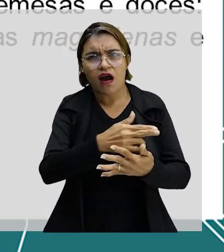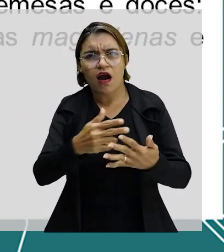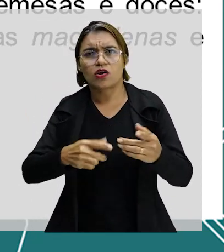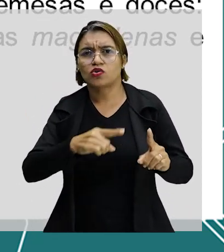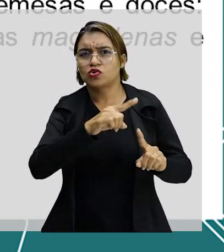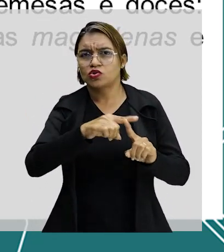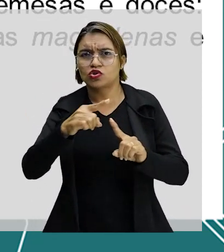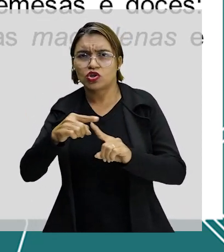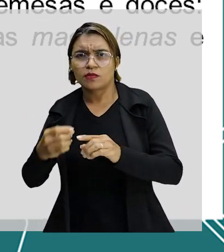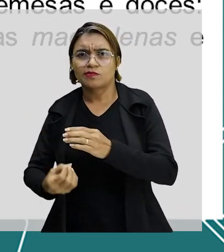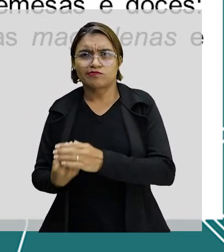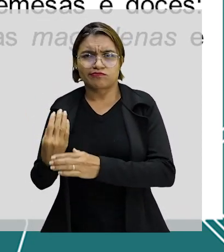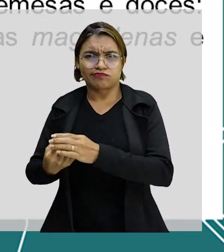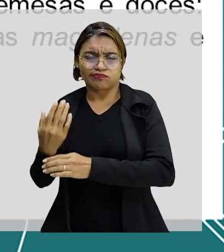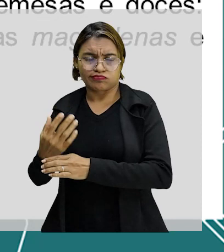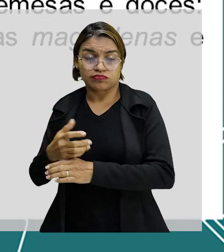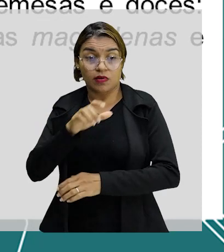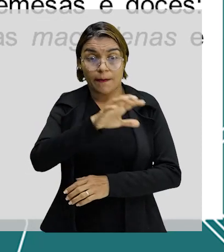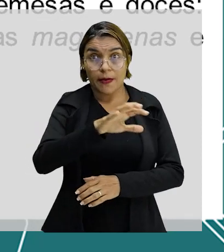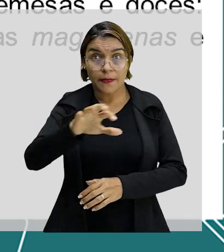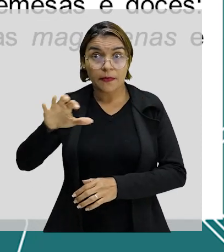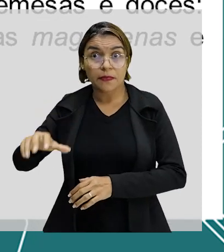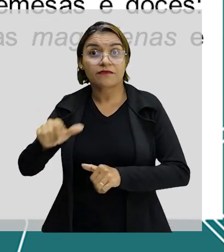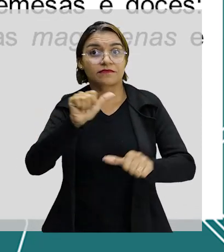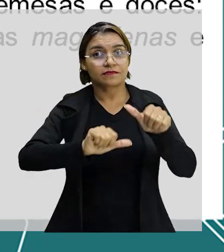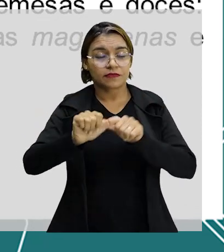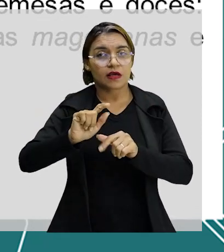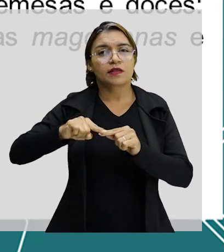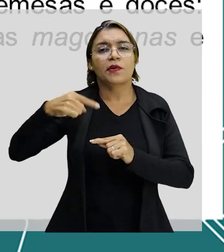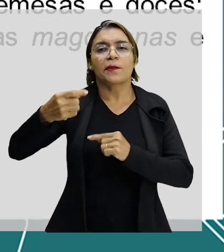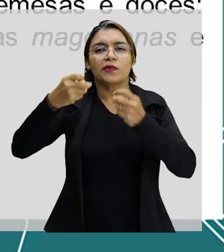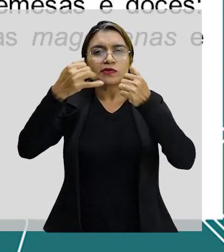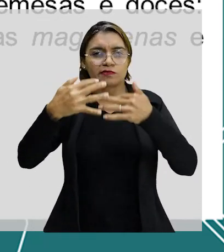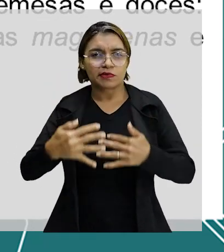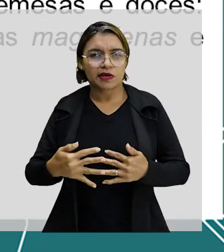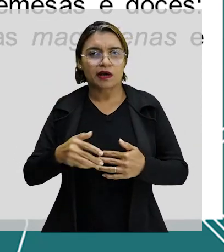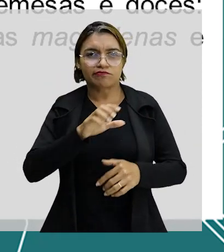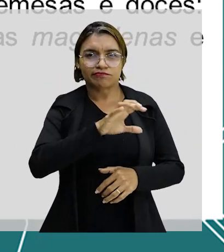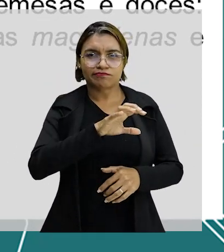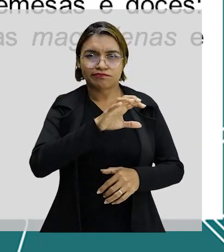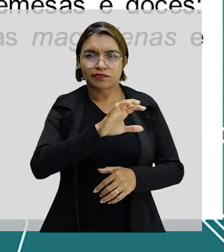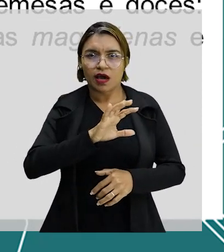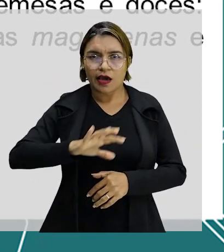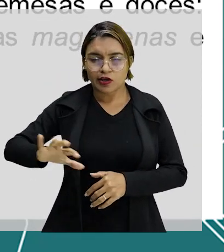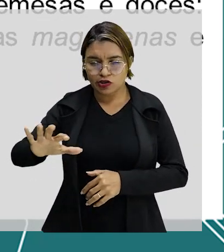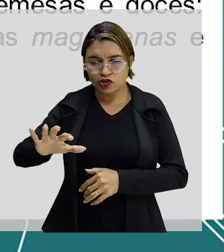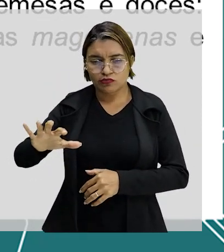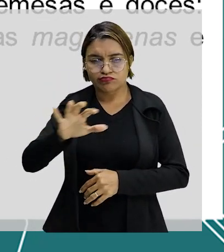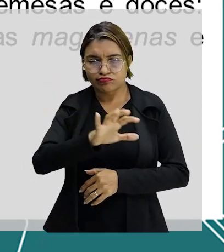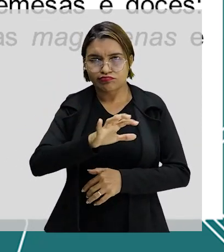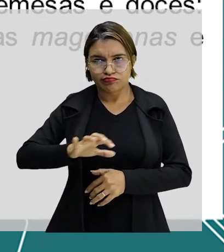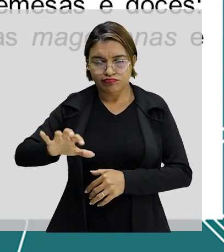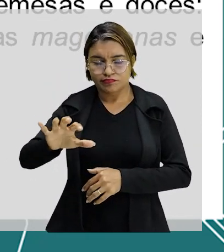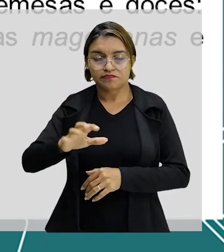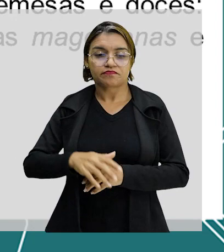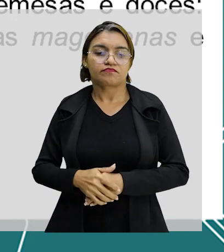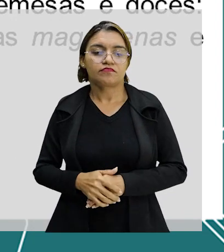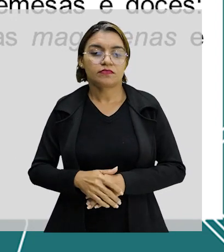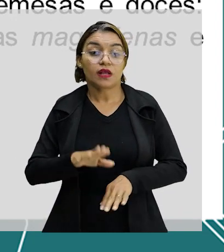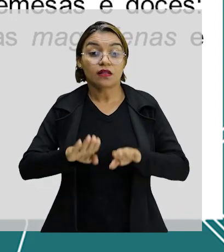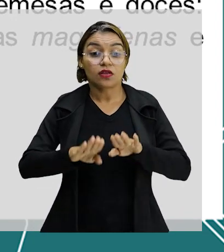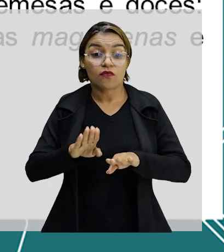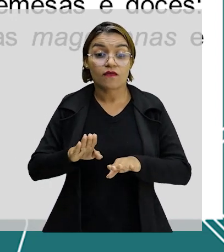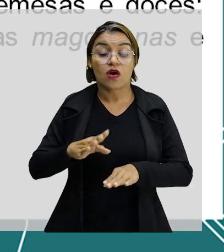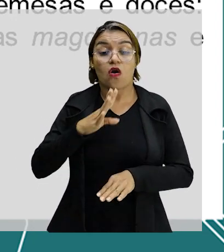muito distintas em cada região. Daqui a pouco a gente vai falar um pouquinho por região, tá? Então, talvez onde mais coincidem